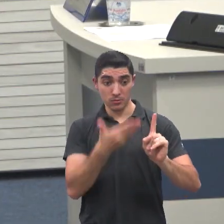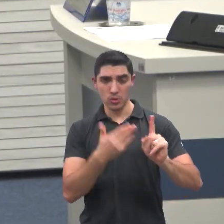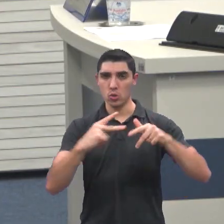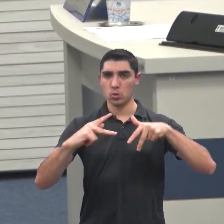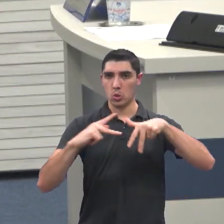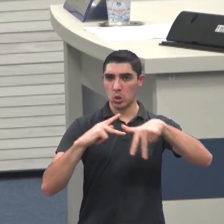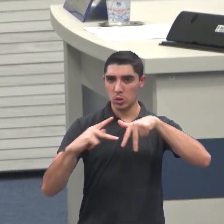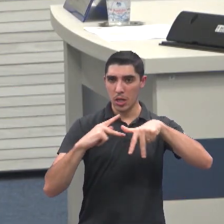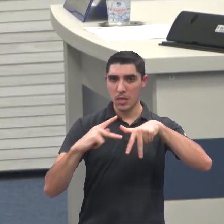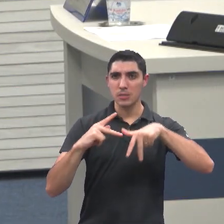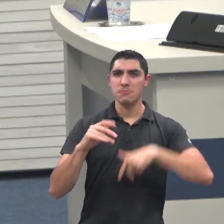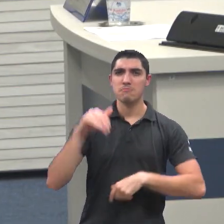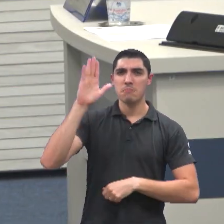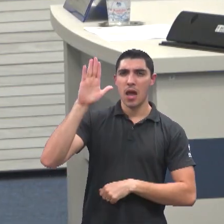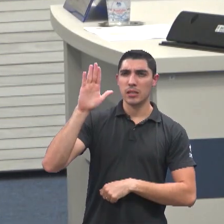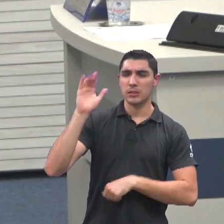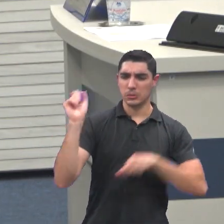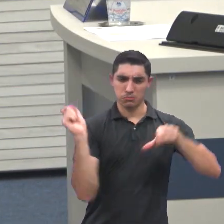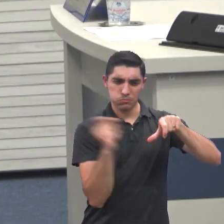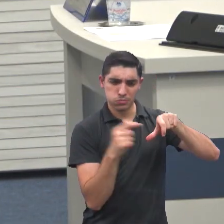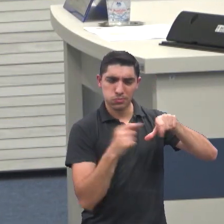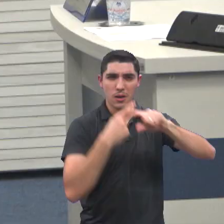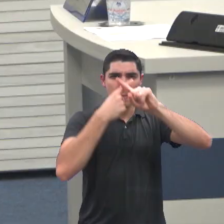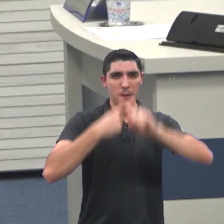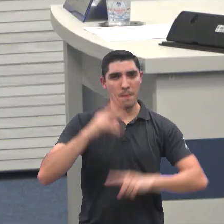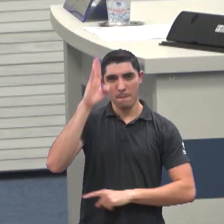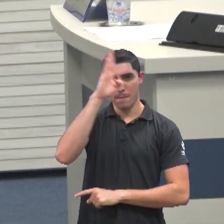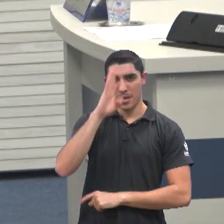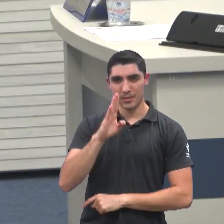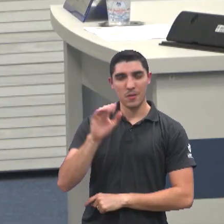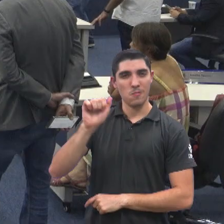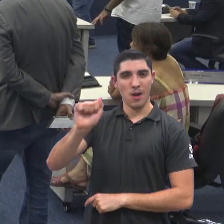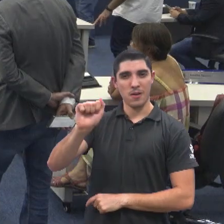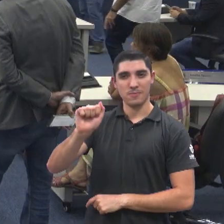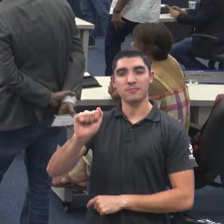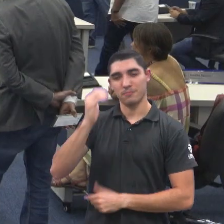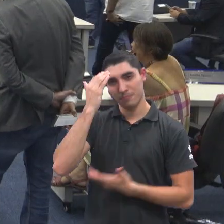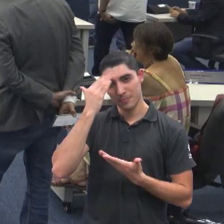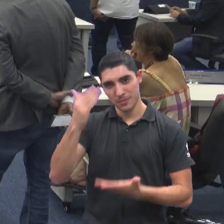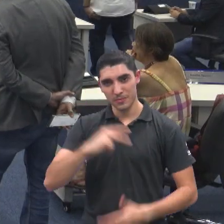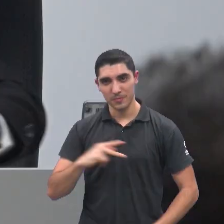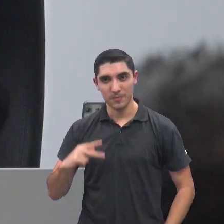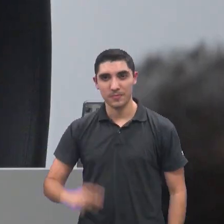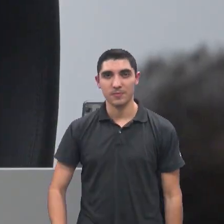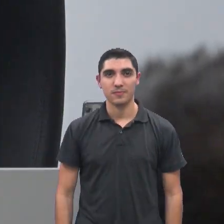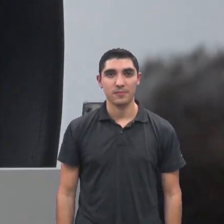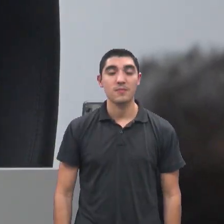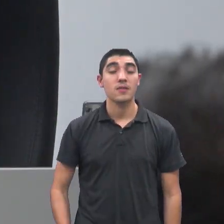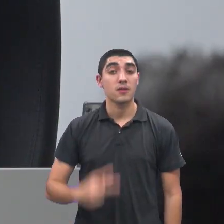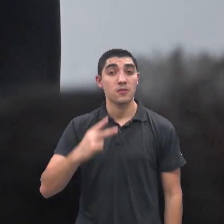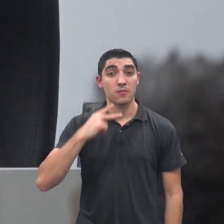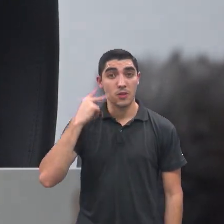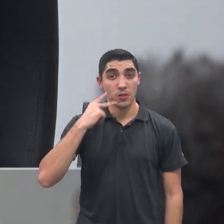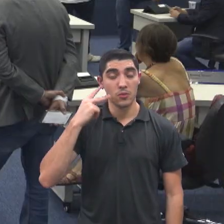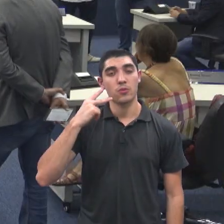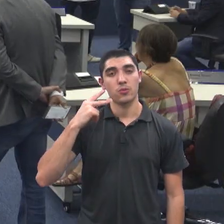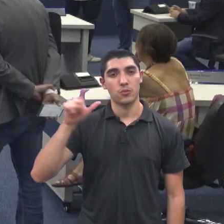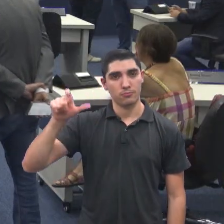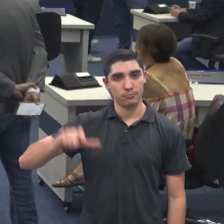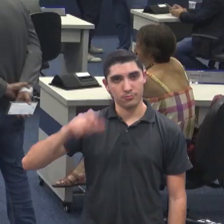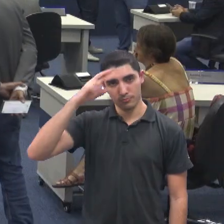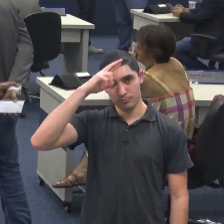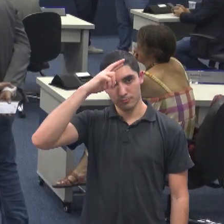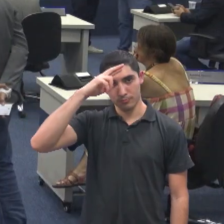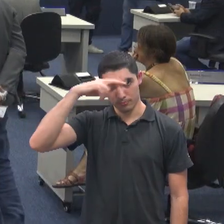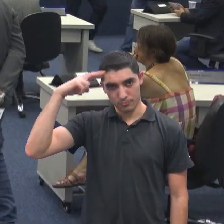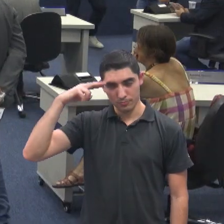artilheiro do Campeonato Brasileiro de Série A. Obrigado, senhor presidente. Justificativa de votação, vereador Roberto Chagas. Senhor